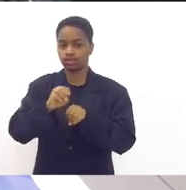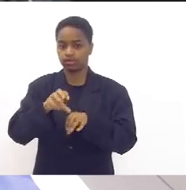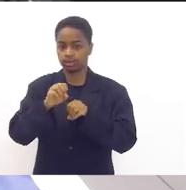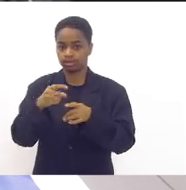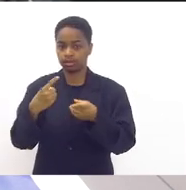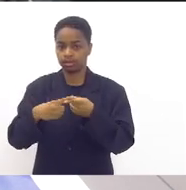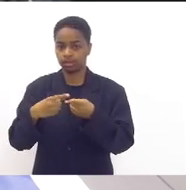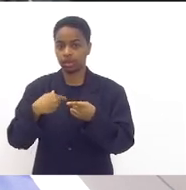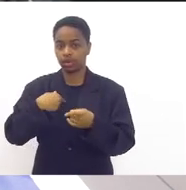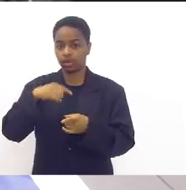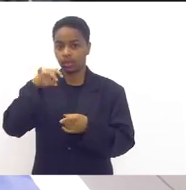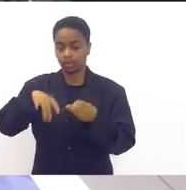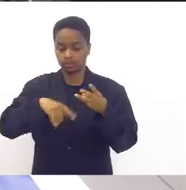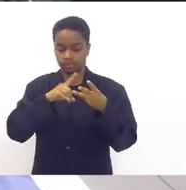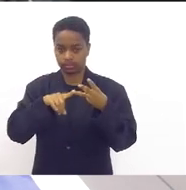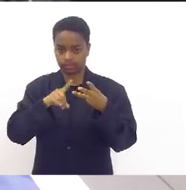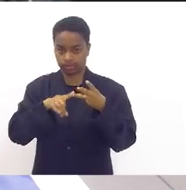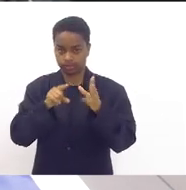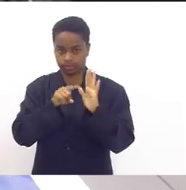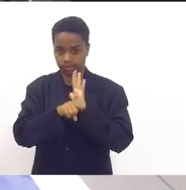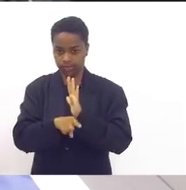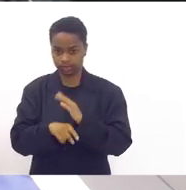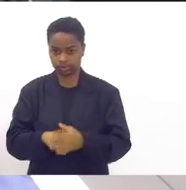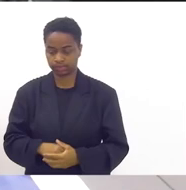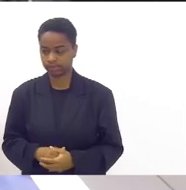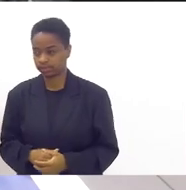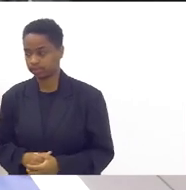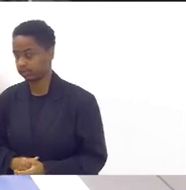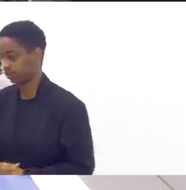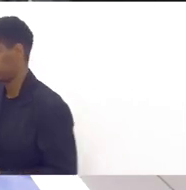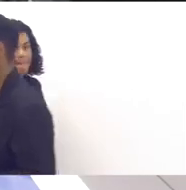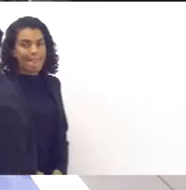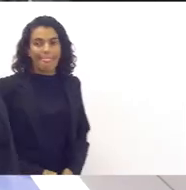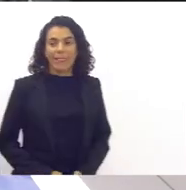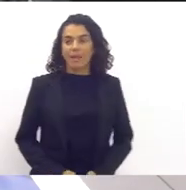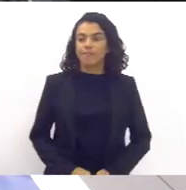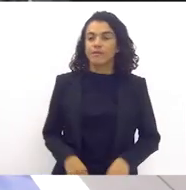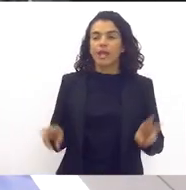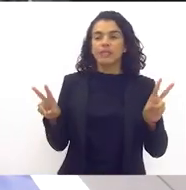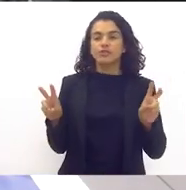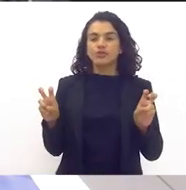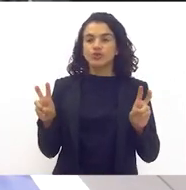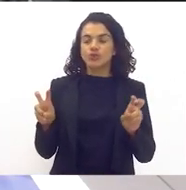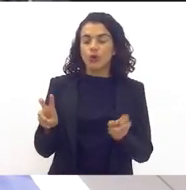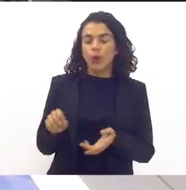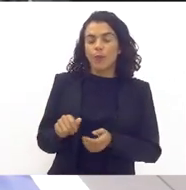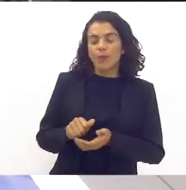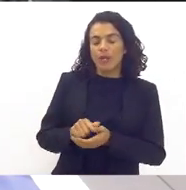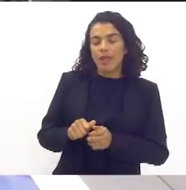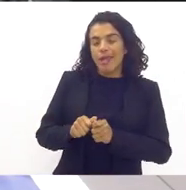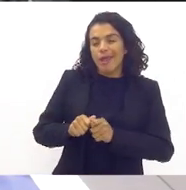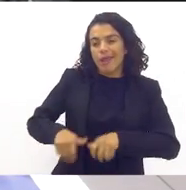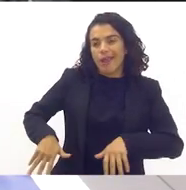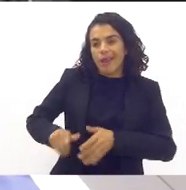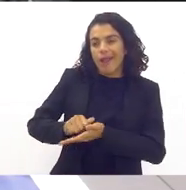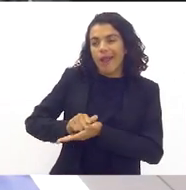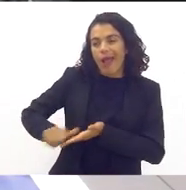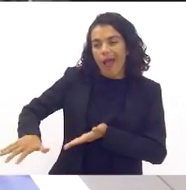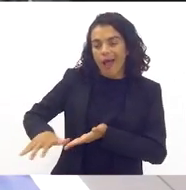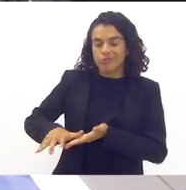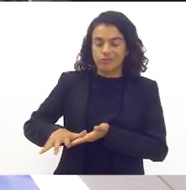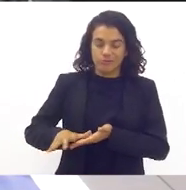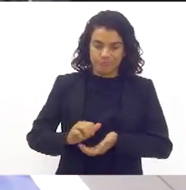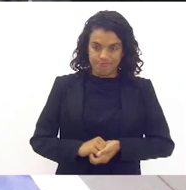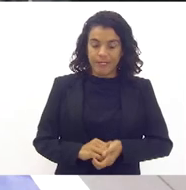já entro na minha última pergunta, que é relativa aos gastos com educação e os limites